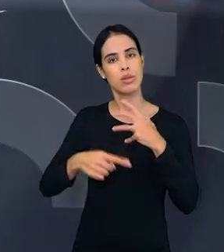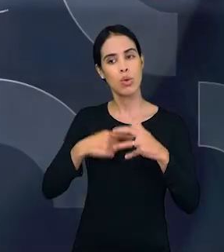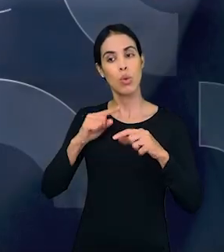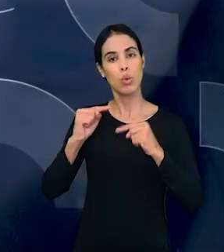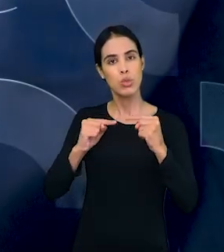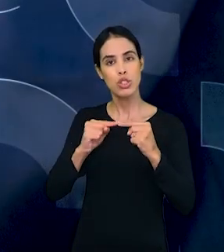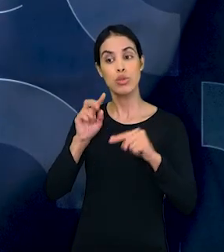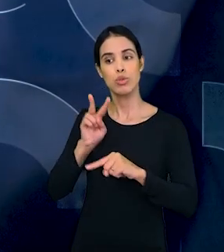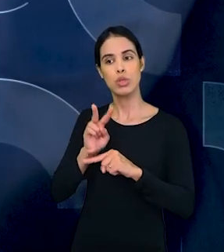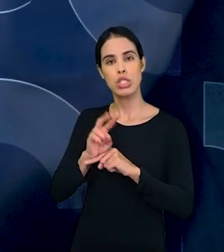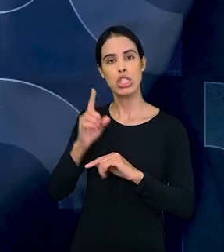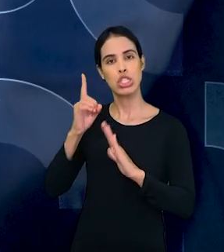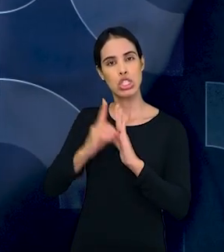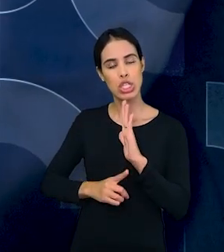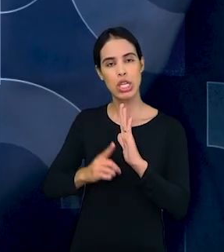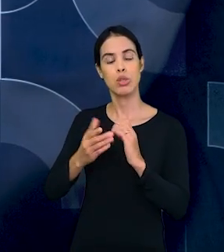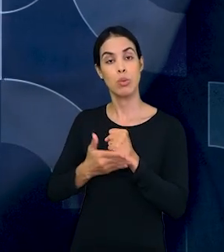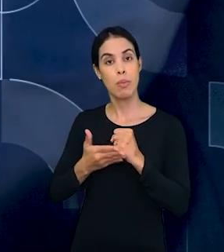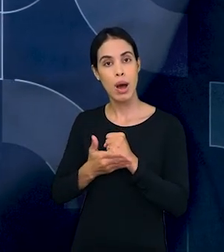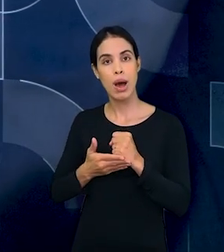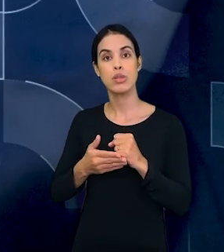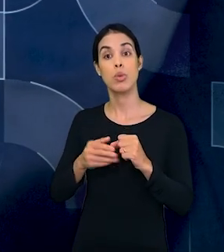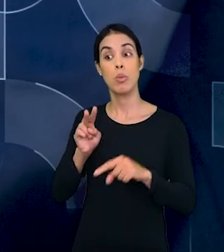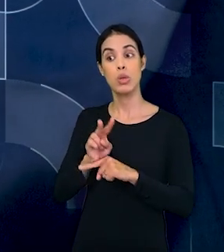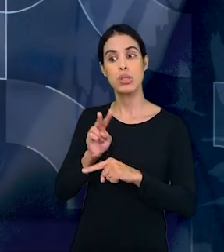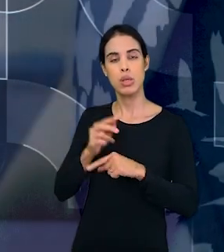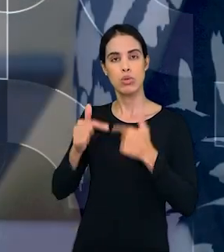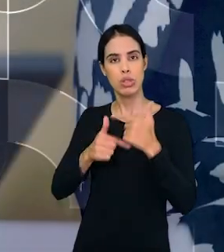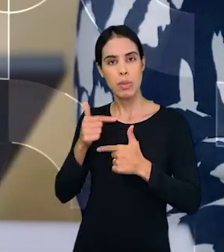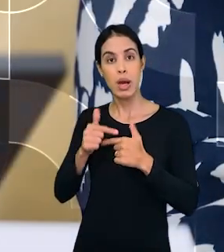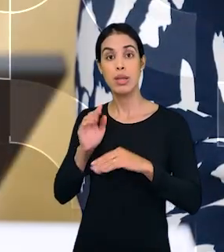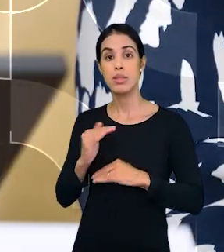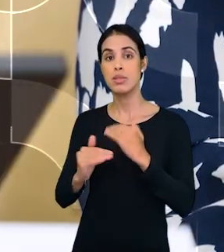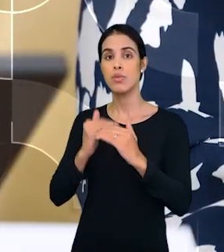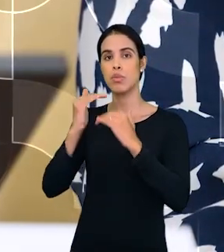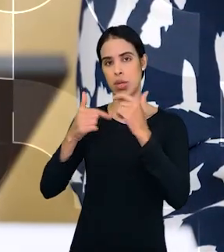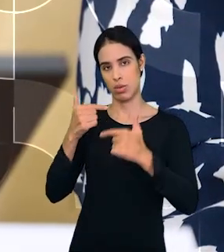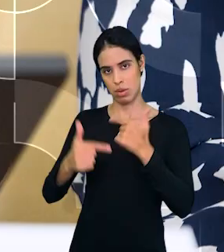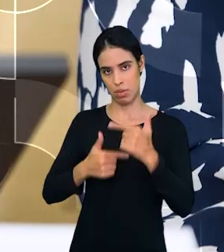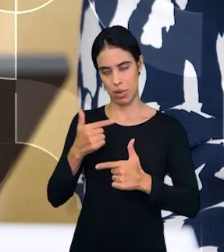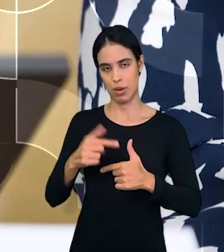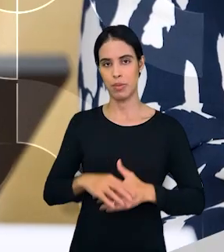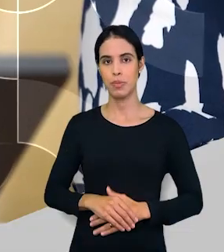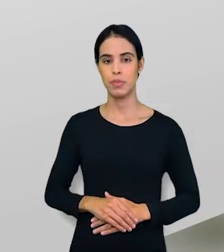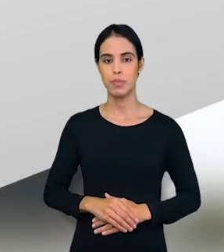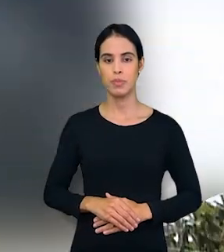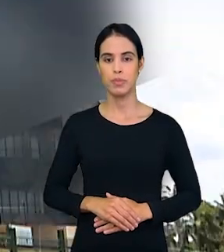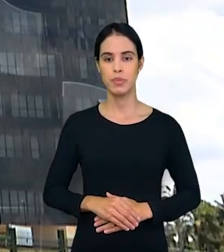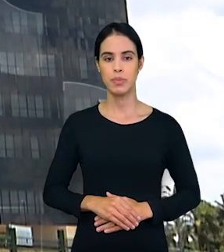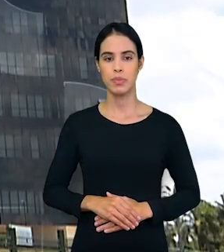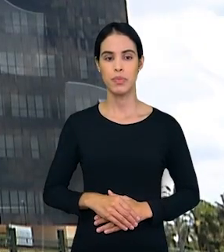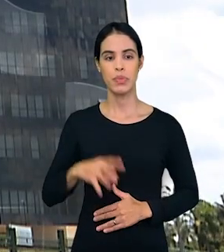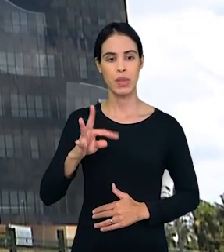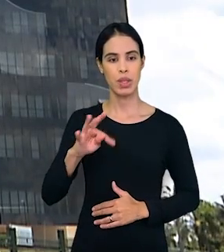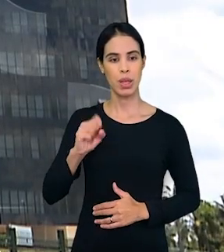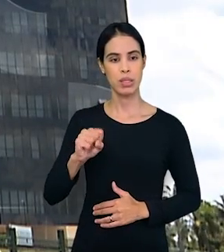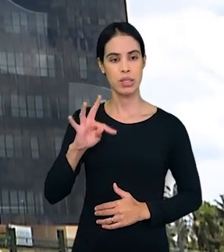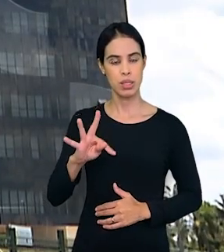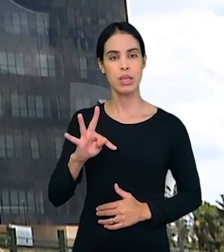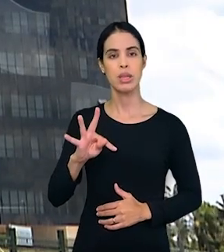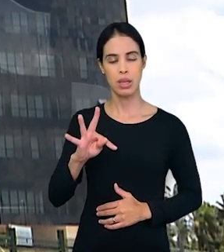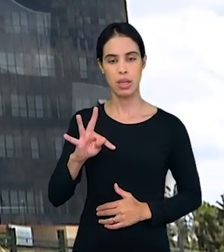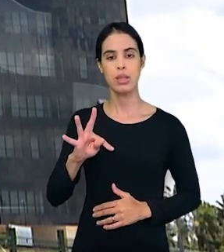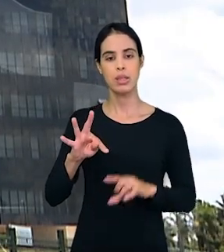de direitos fundamentais, proteção laboral e desenvolvimento sustentável do trabalho. O TST